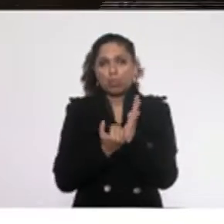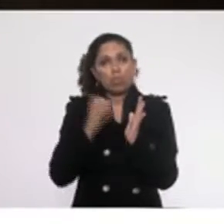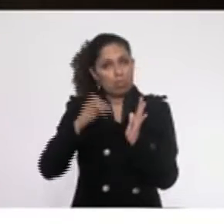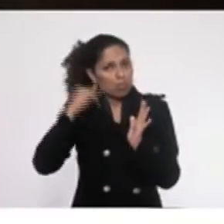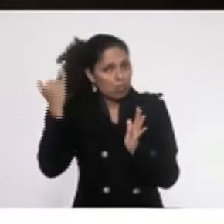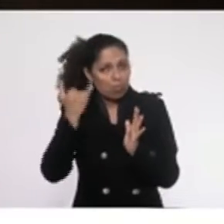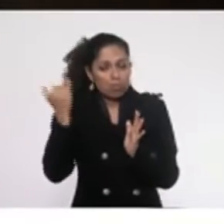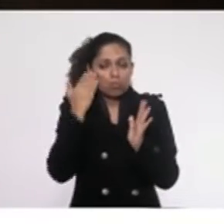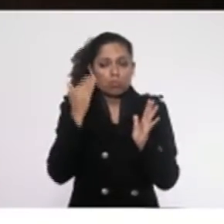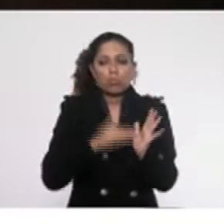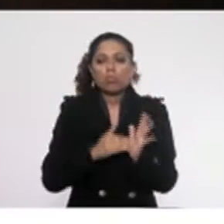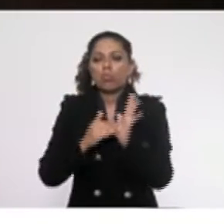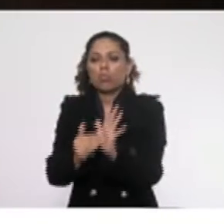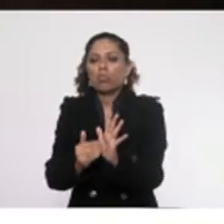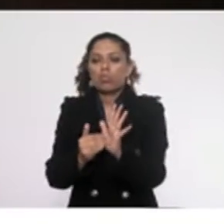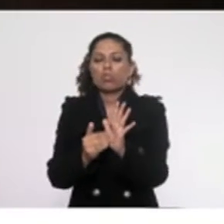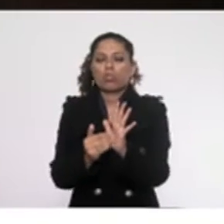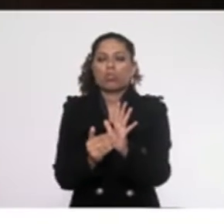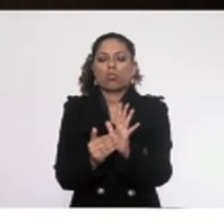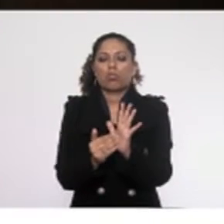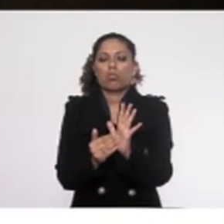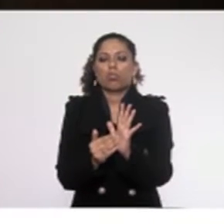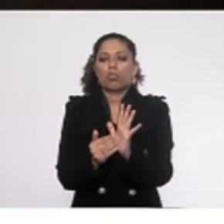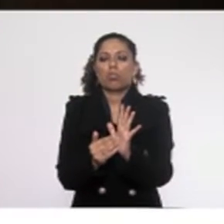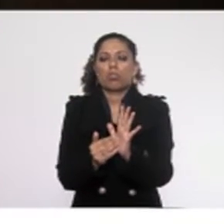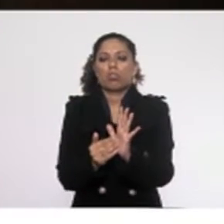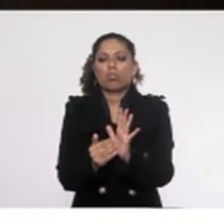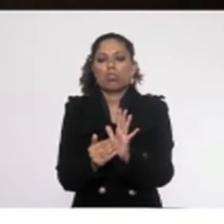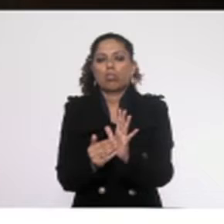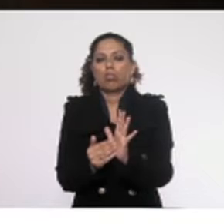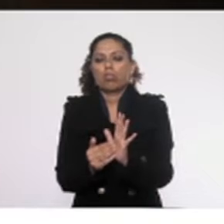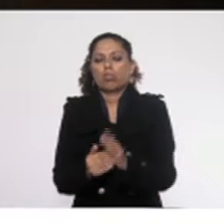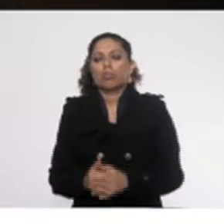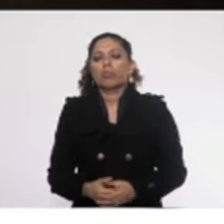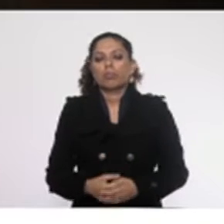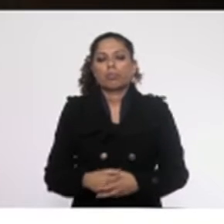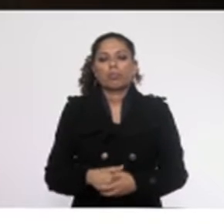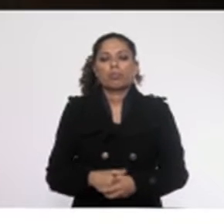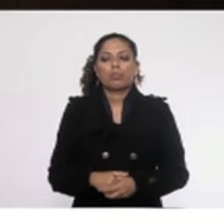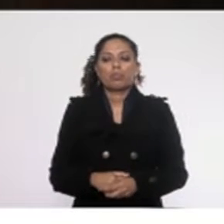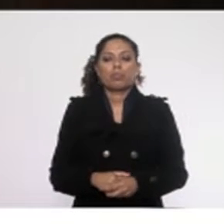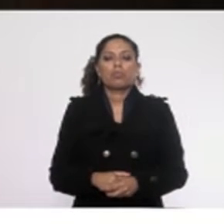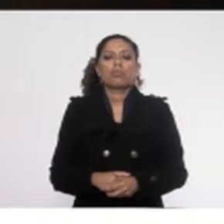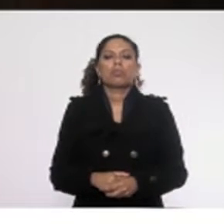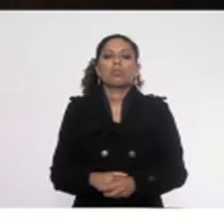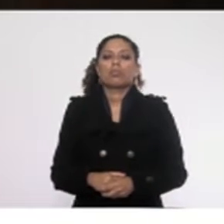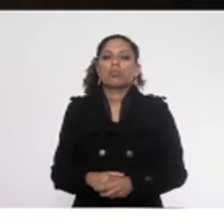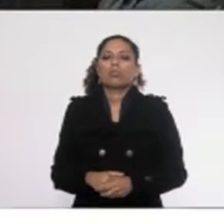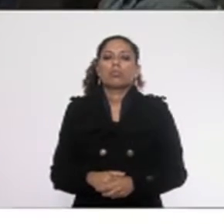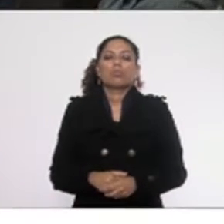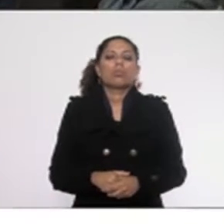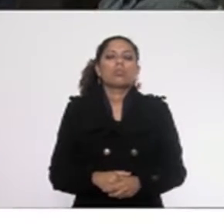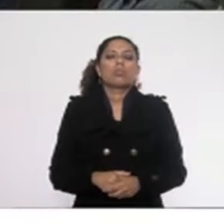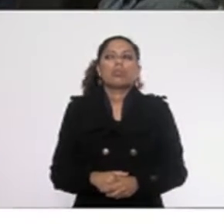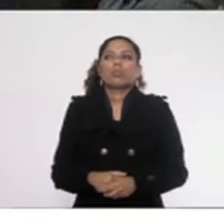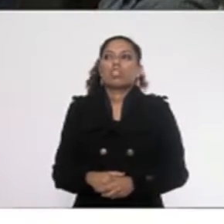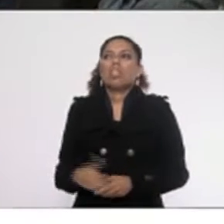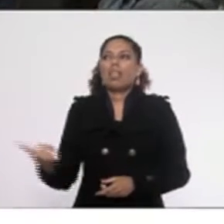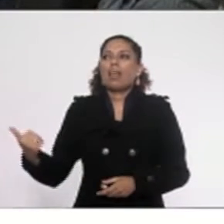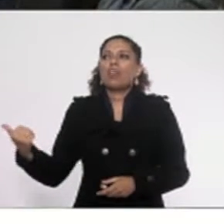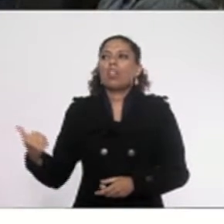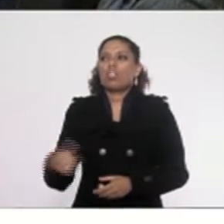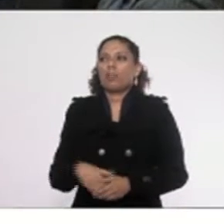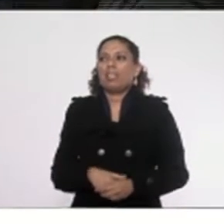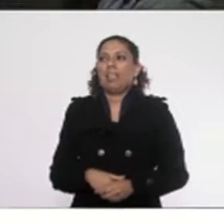importante que cada vez mais se tornem transparentes. Acho que prudente. É porque está nas contas de